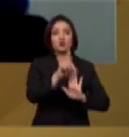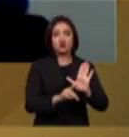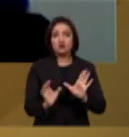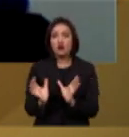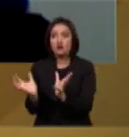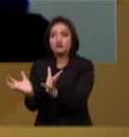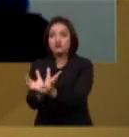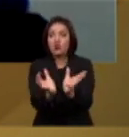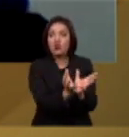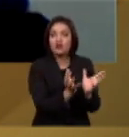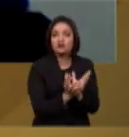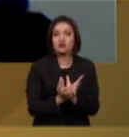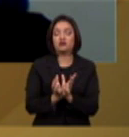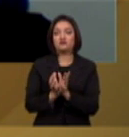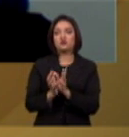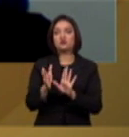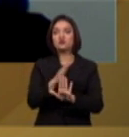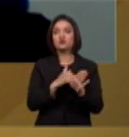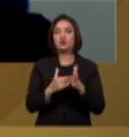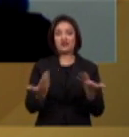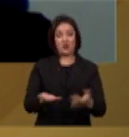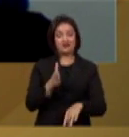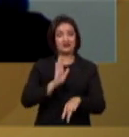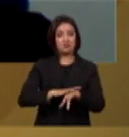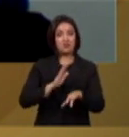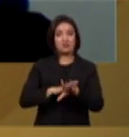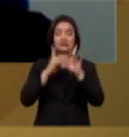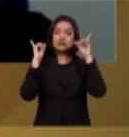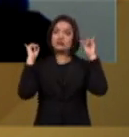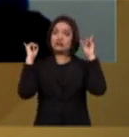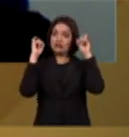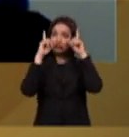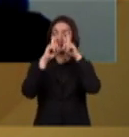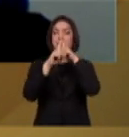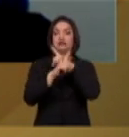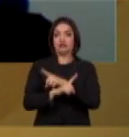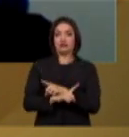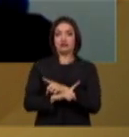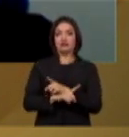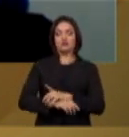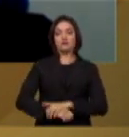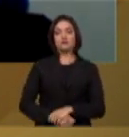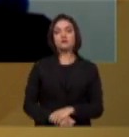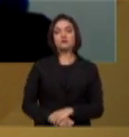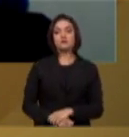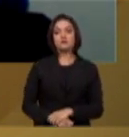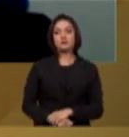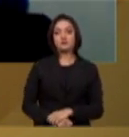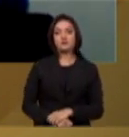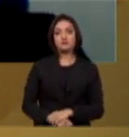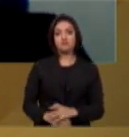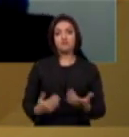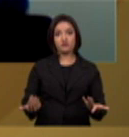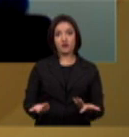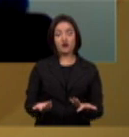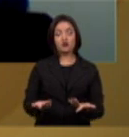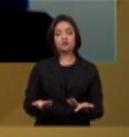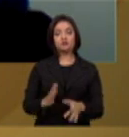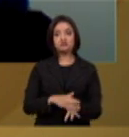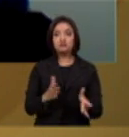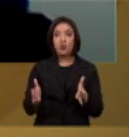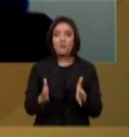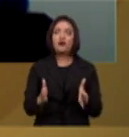todos igualmente ameaçados neste contexto planetário pandêmico. Neste período,